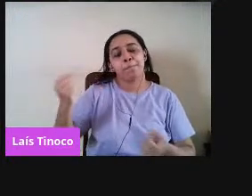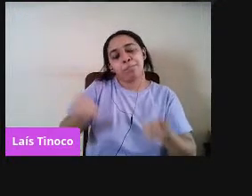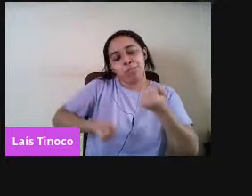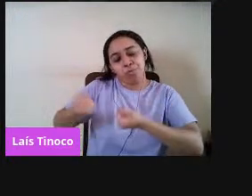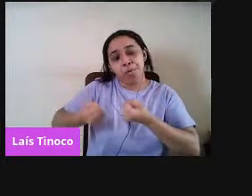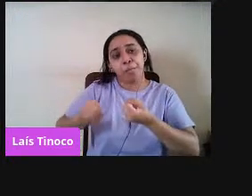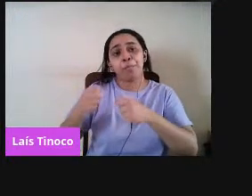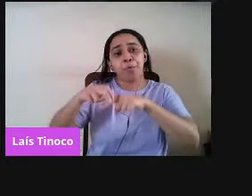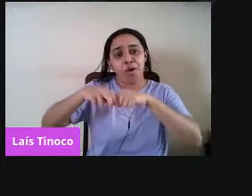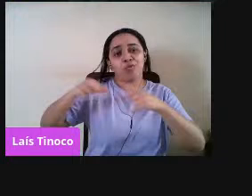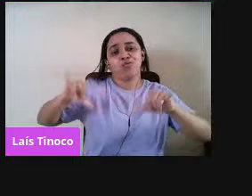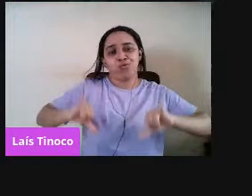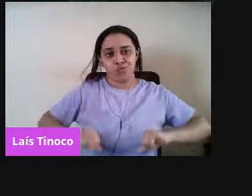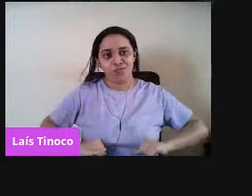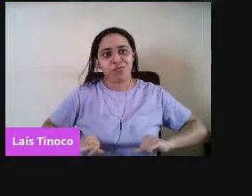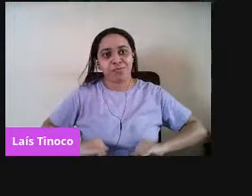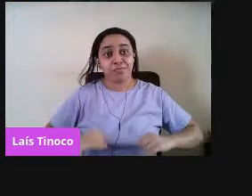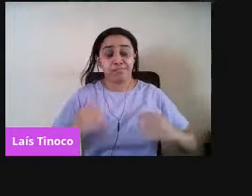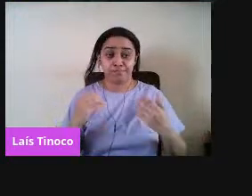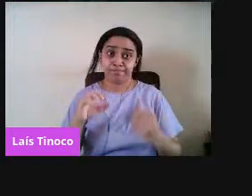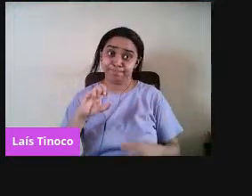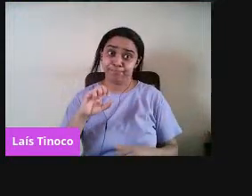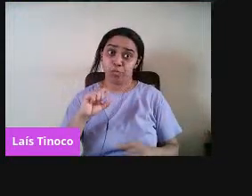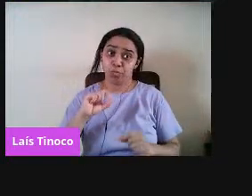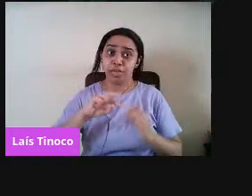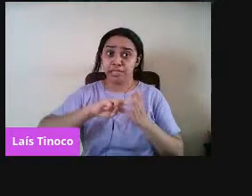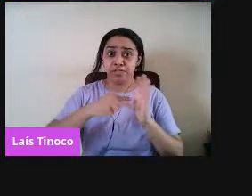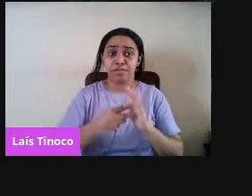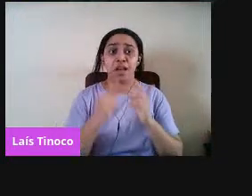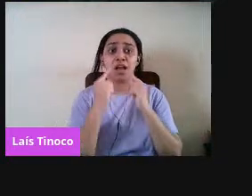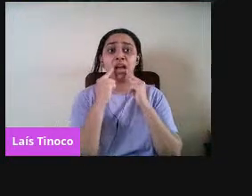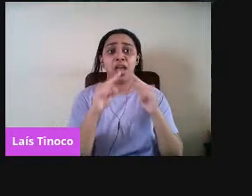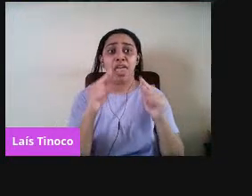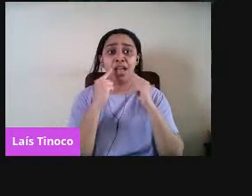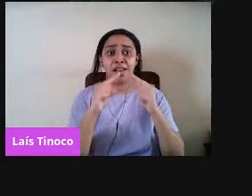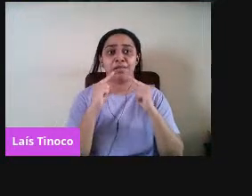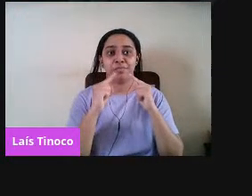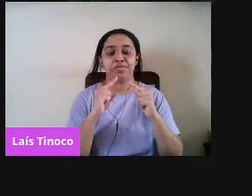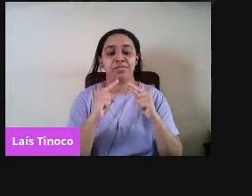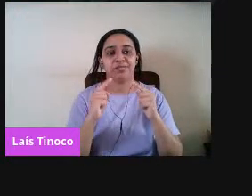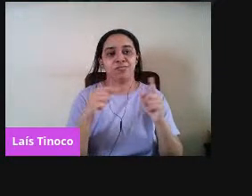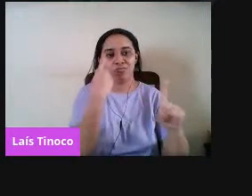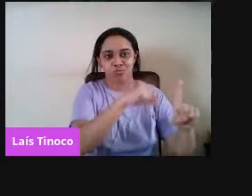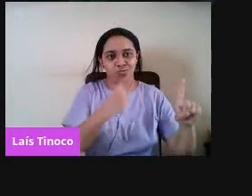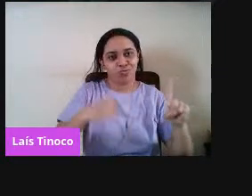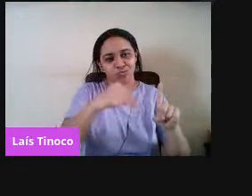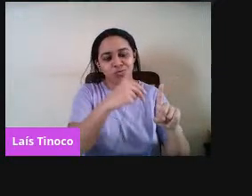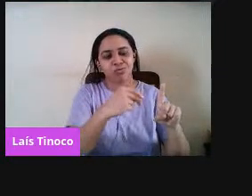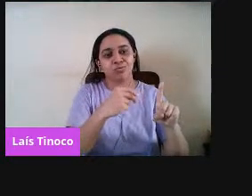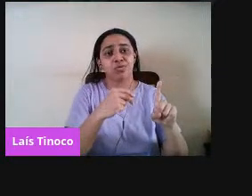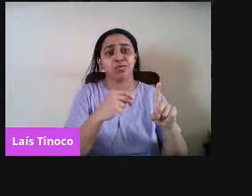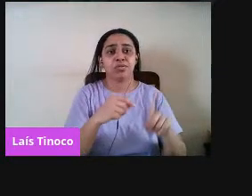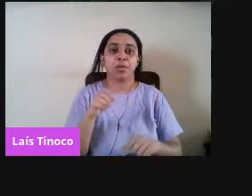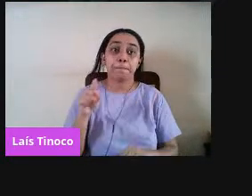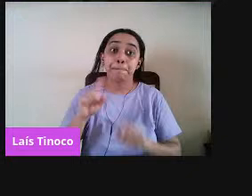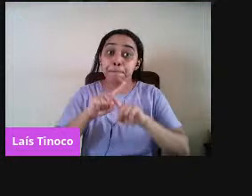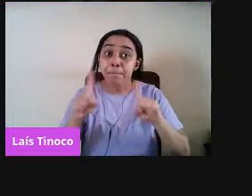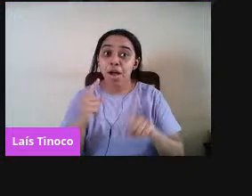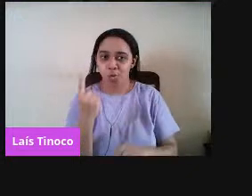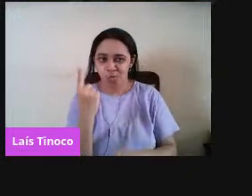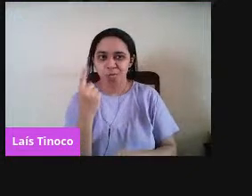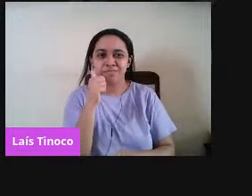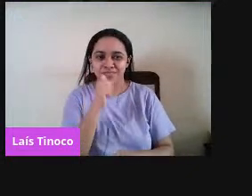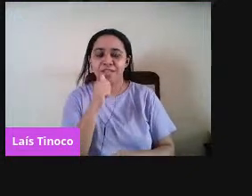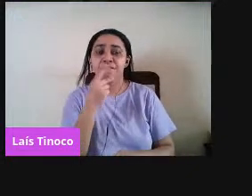seja, a reclamação que elas fazem das torturas, conforme relato de uma delas: estamos pagando pelo nosso crime,